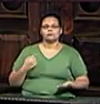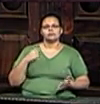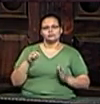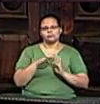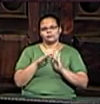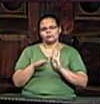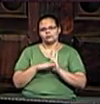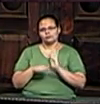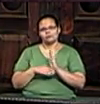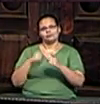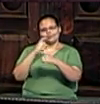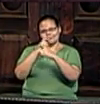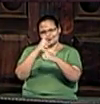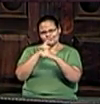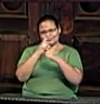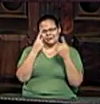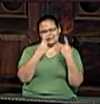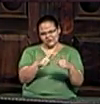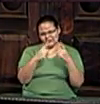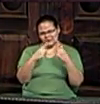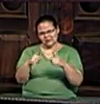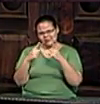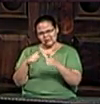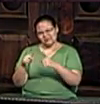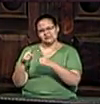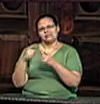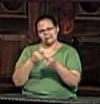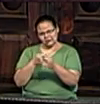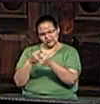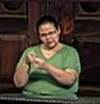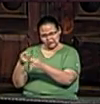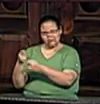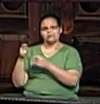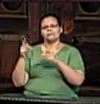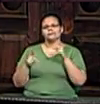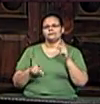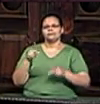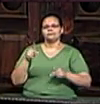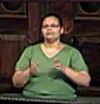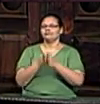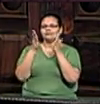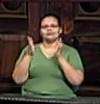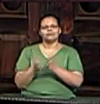Medidas nazistas de agressão diretamente à população mais pobre desse Estado.